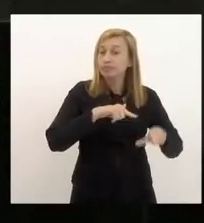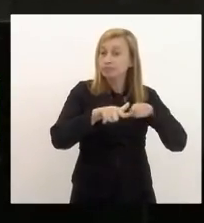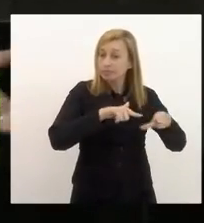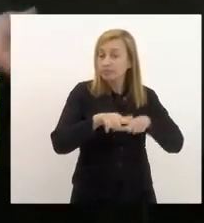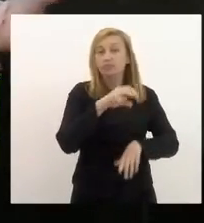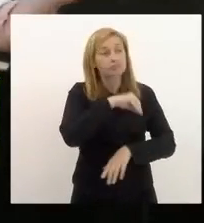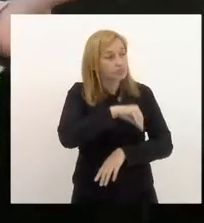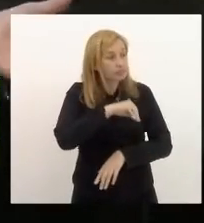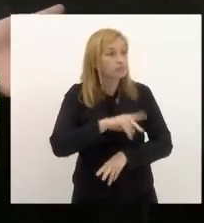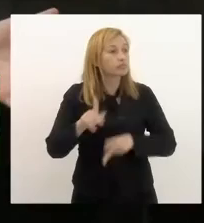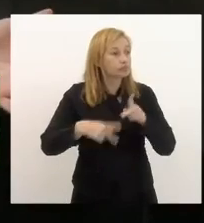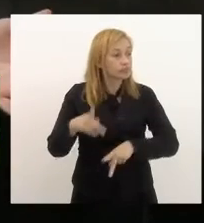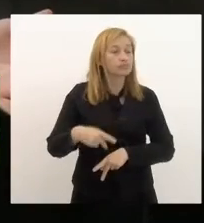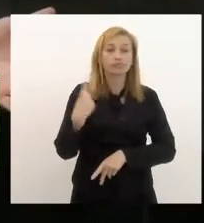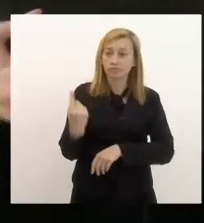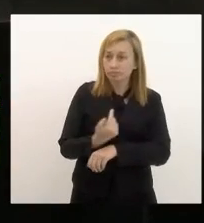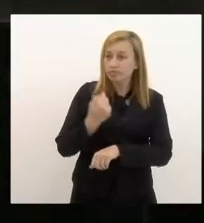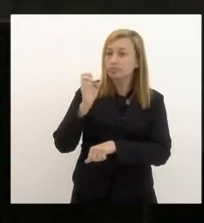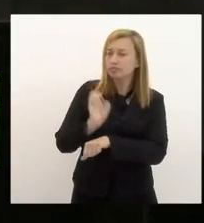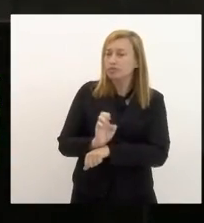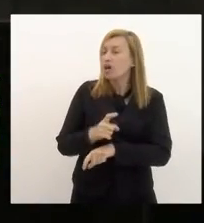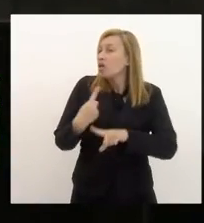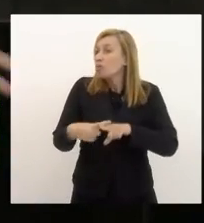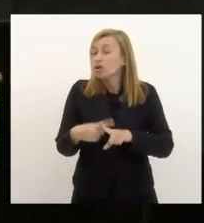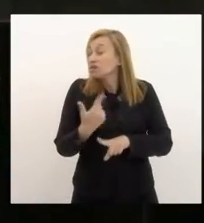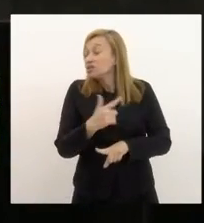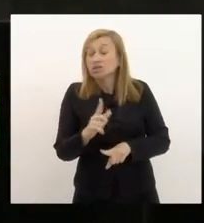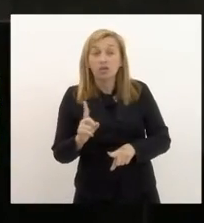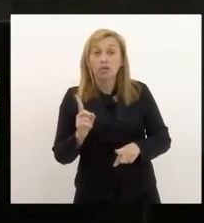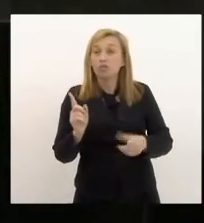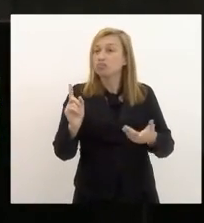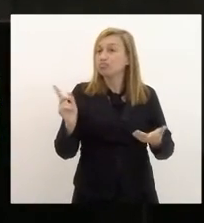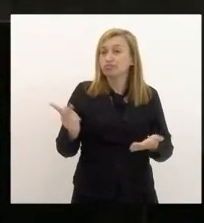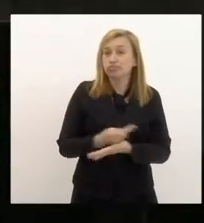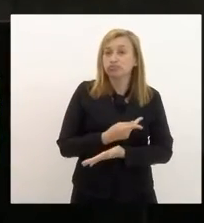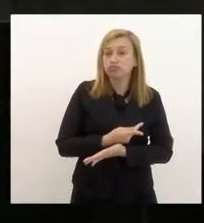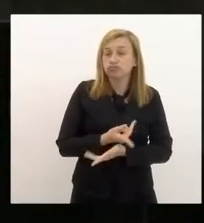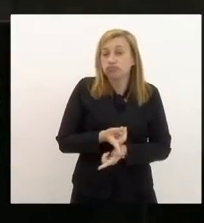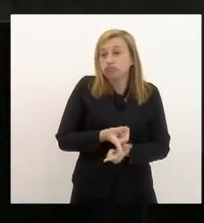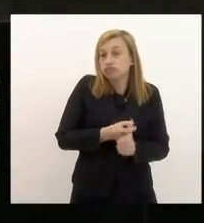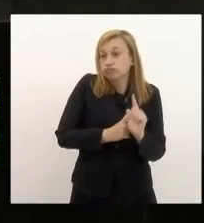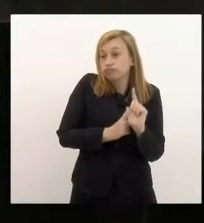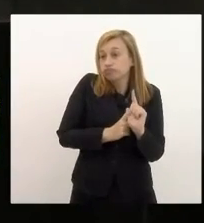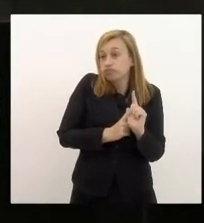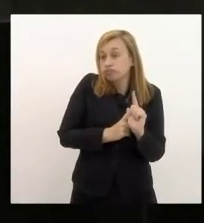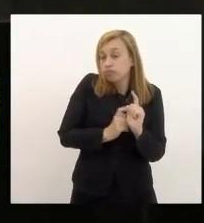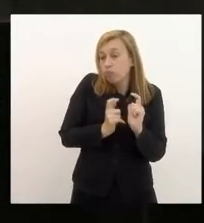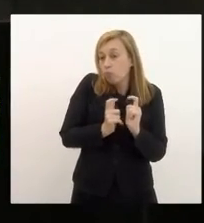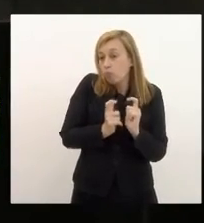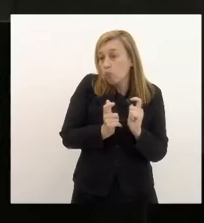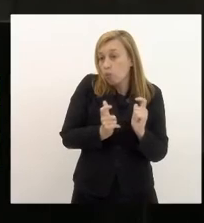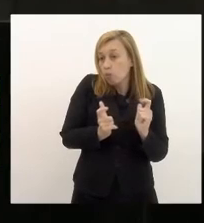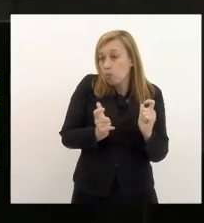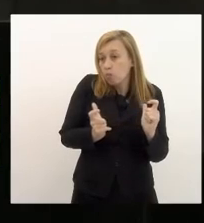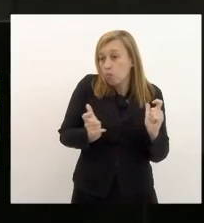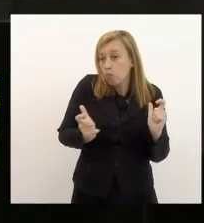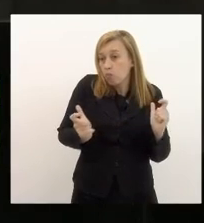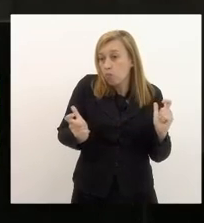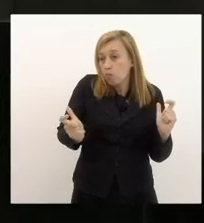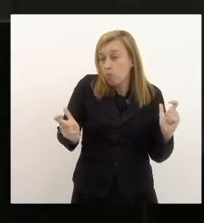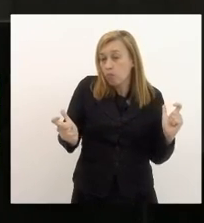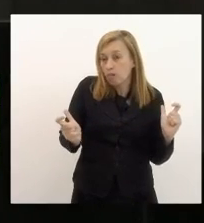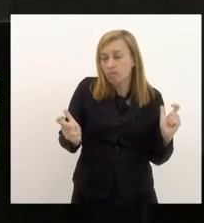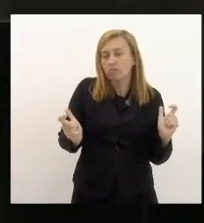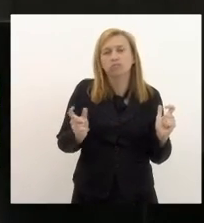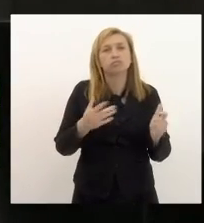e renda para a população do estado porque se isso não acontecer a dívida vai sempre aumentar e eu